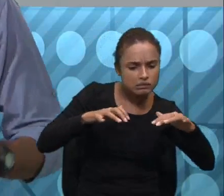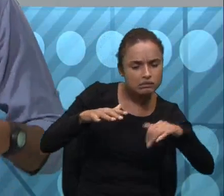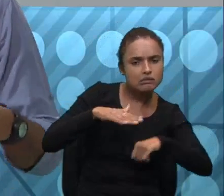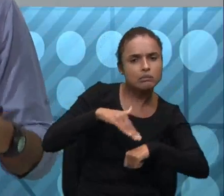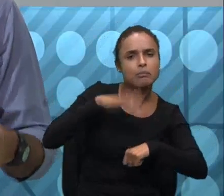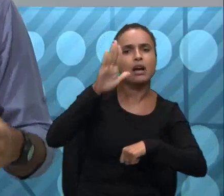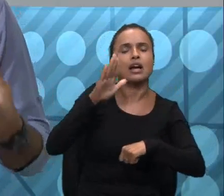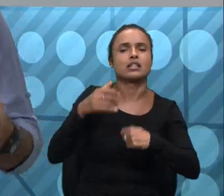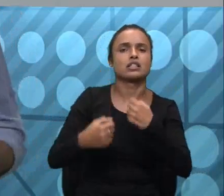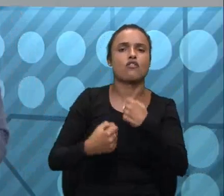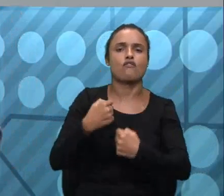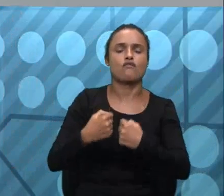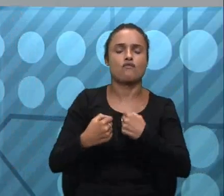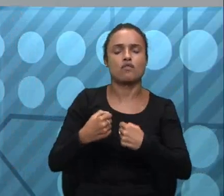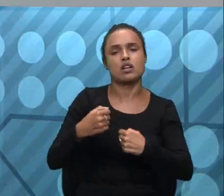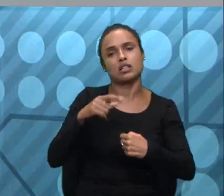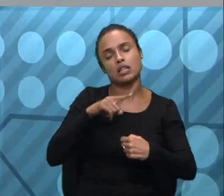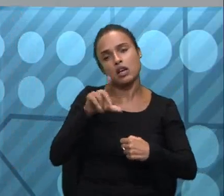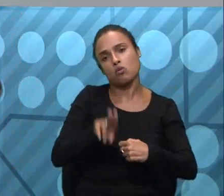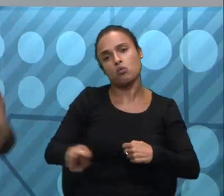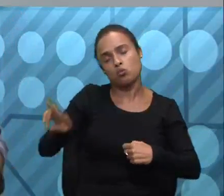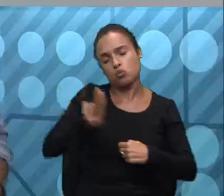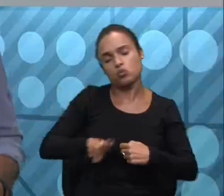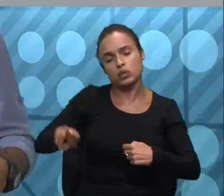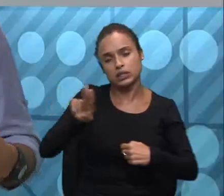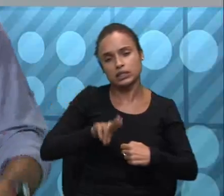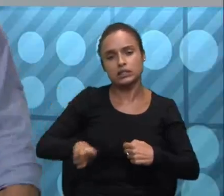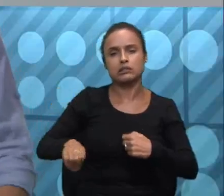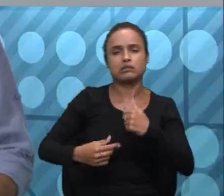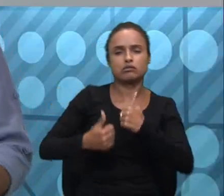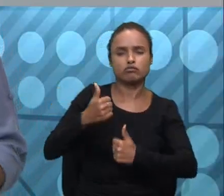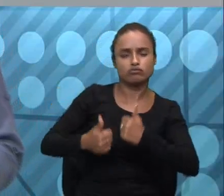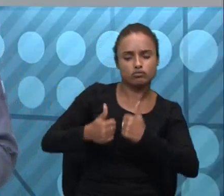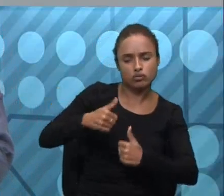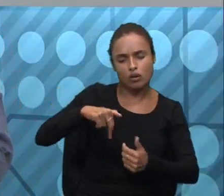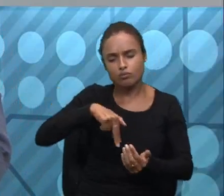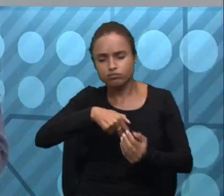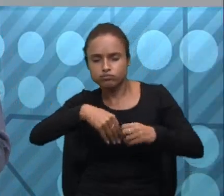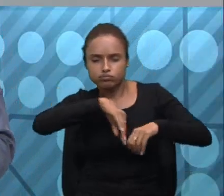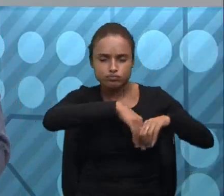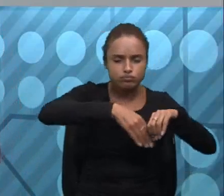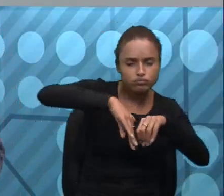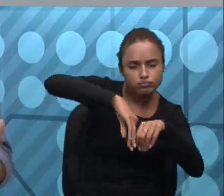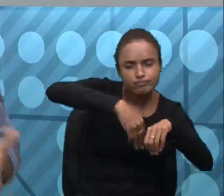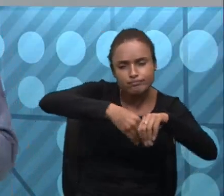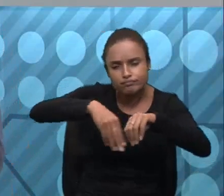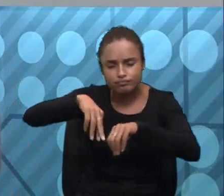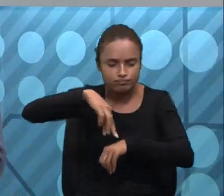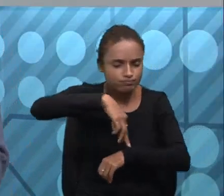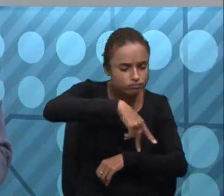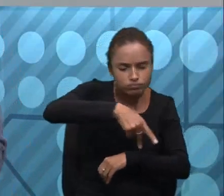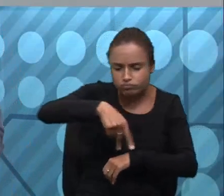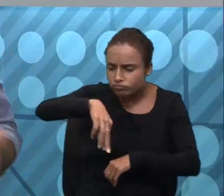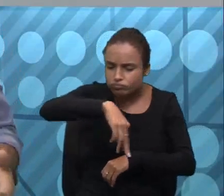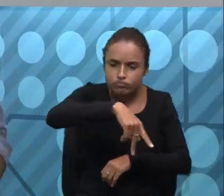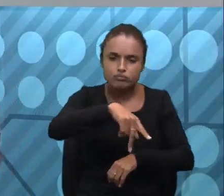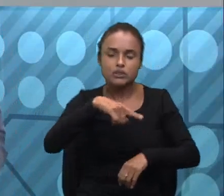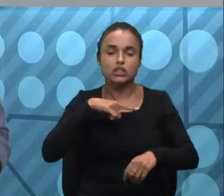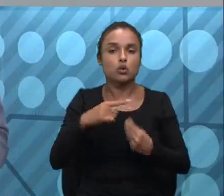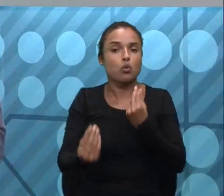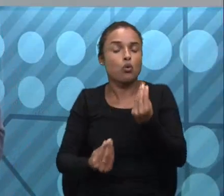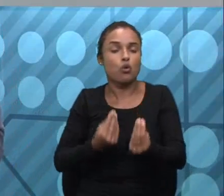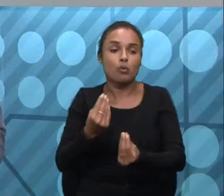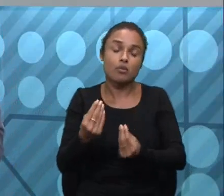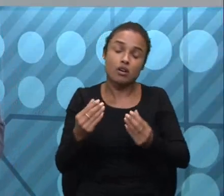Bom, isso depende muito da posição, depende muito da demanda que nós temos dentro de um